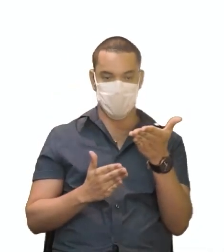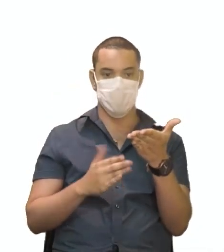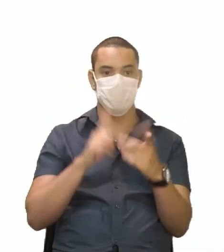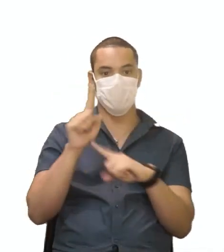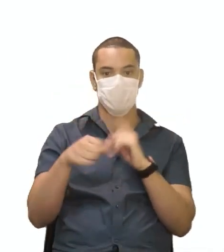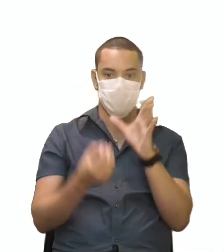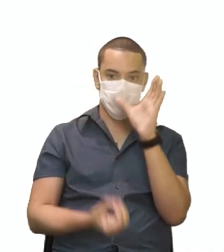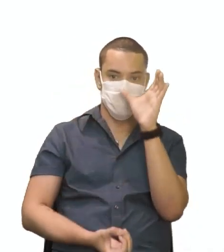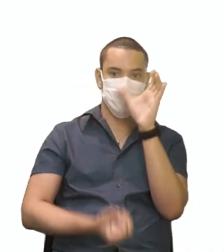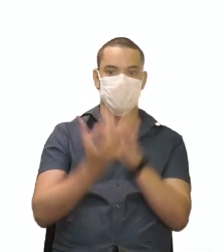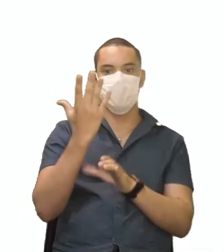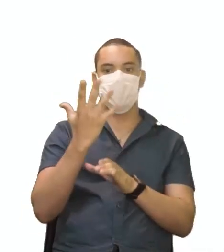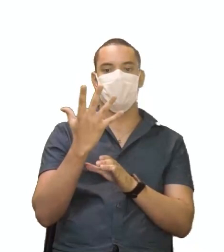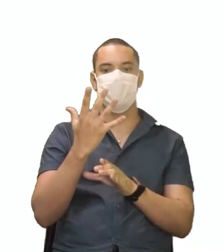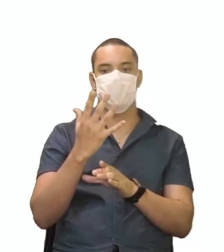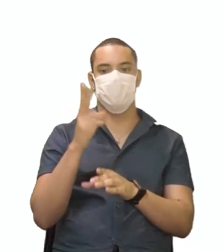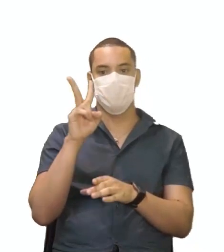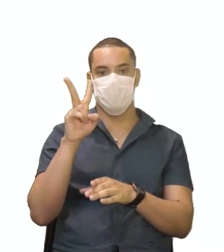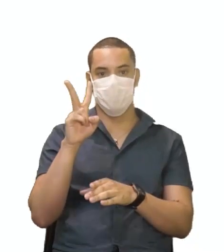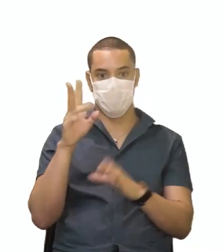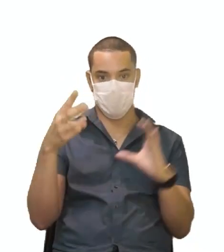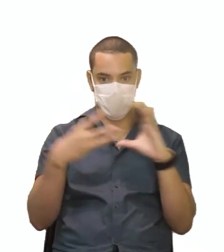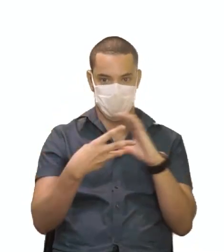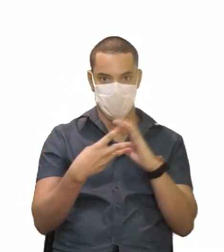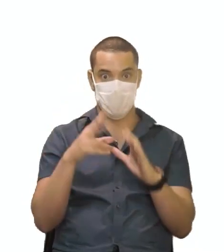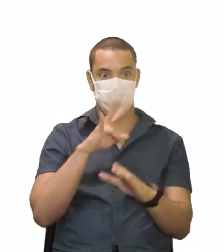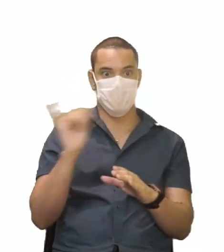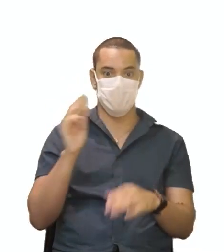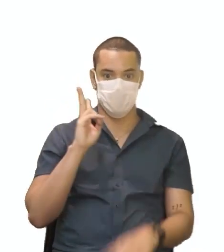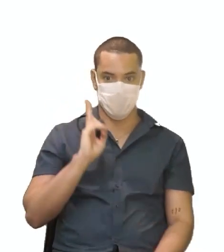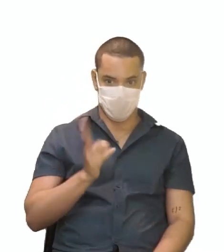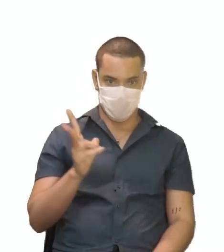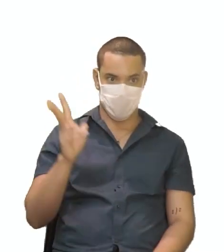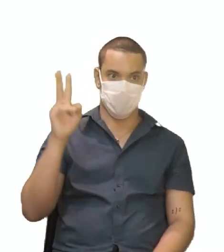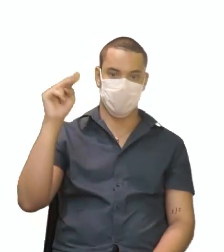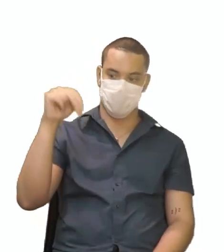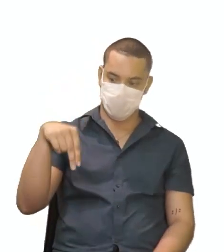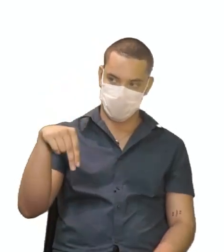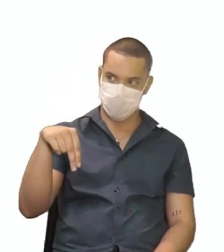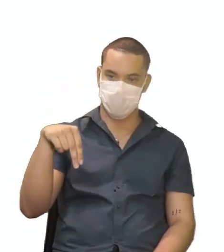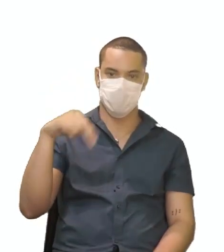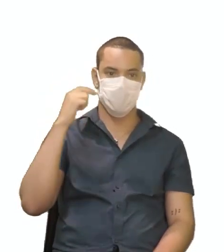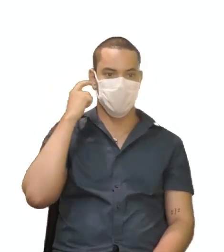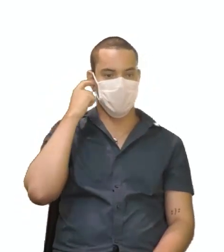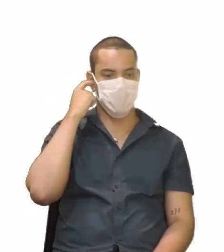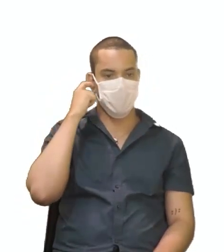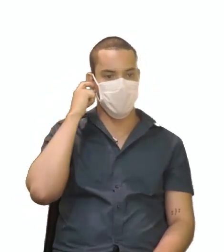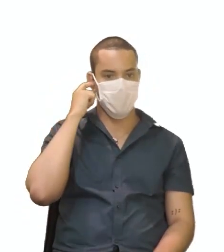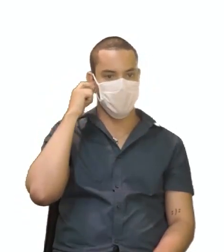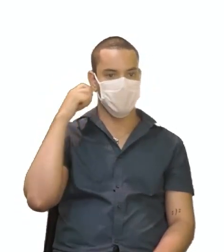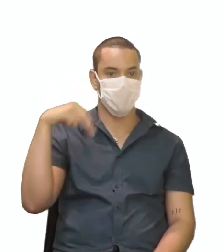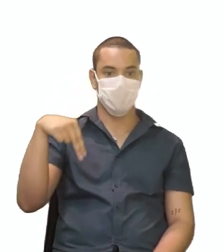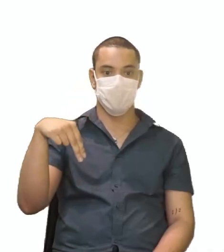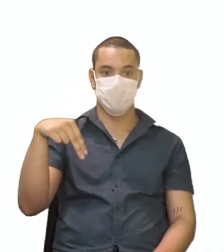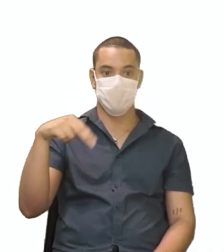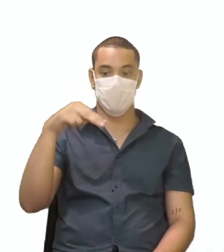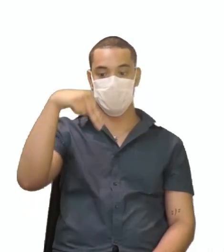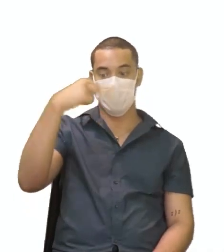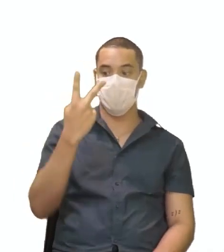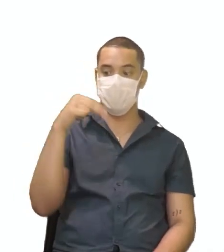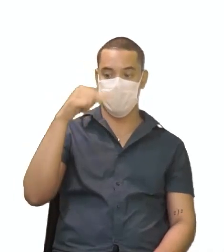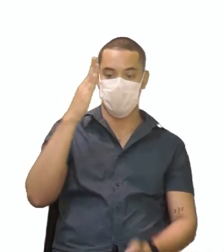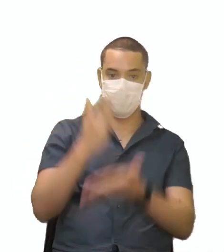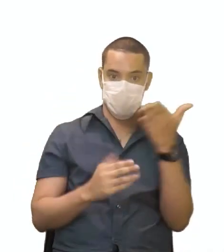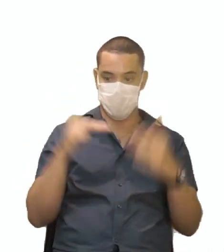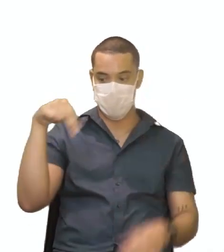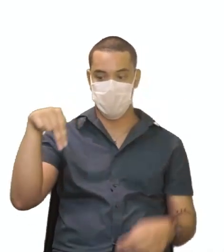duas células. Na equacional vai manter o N, que são a metade dos cromossomos, só que você